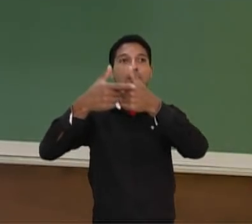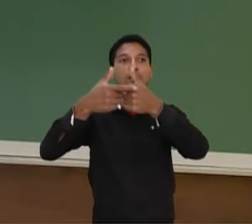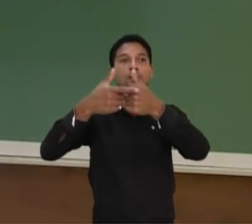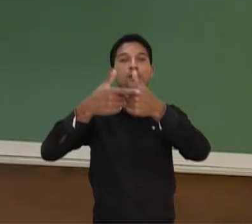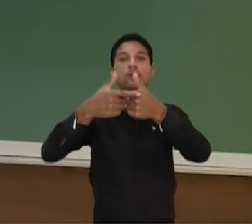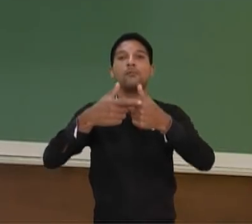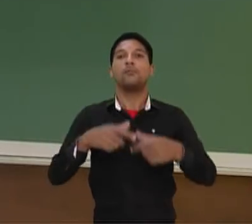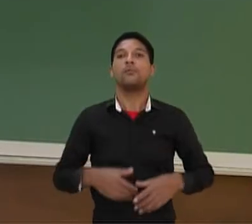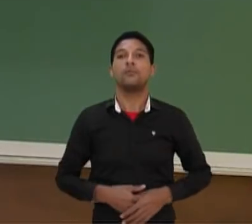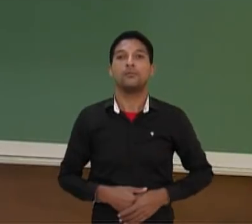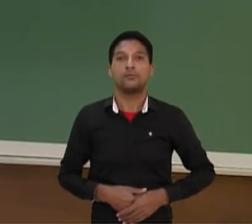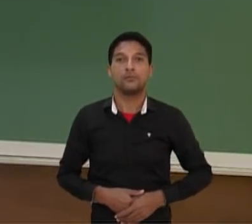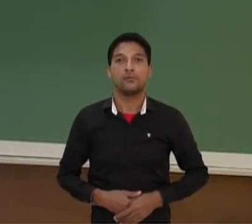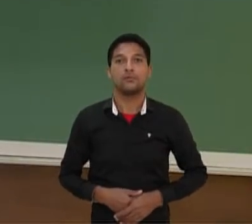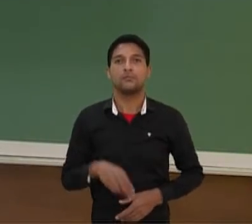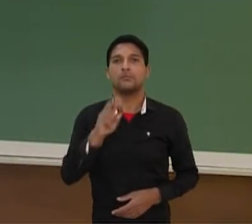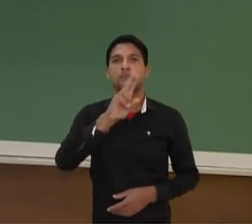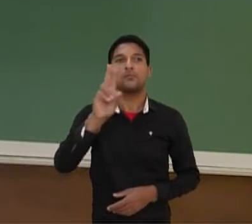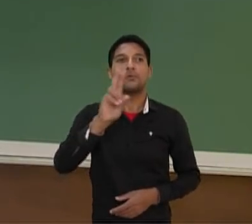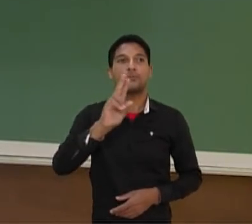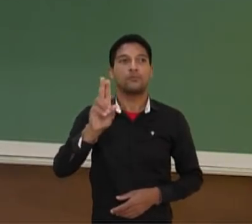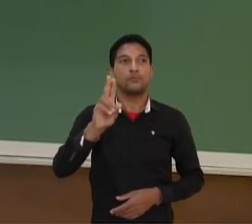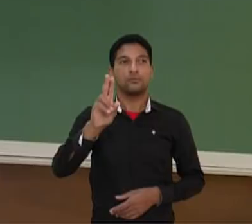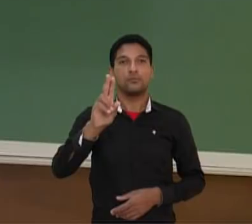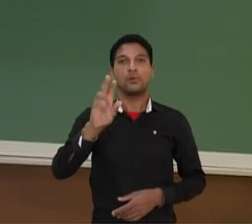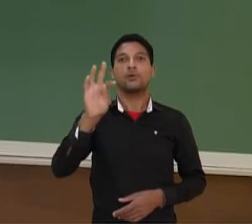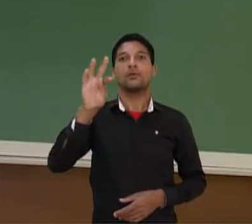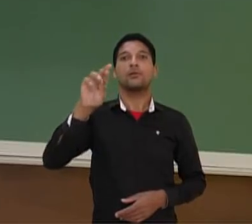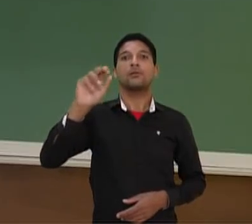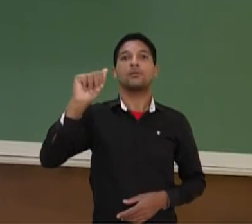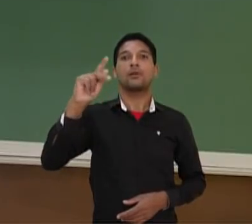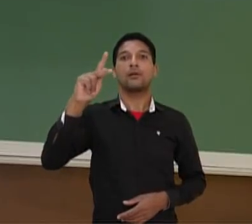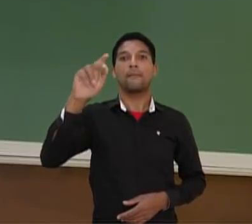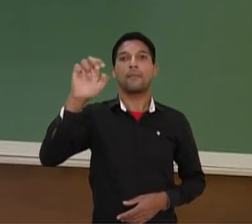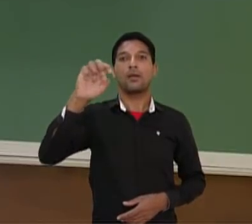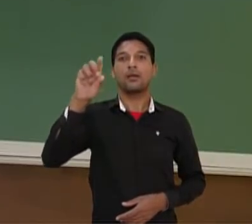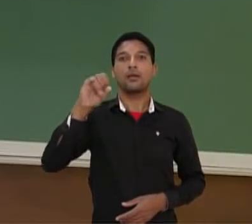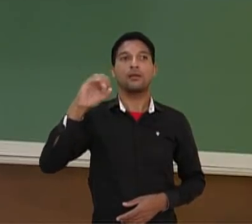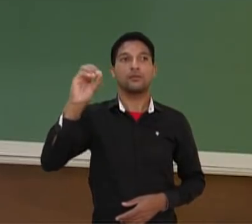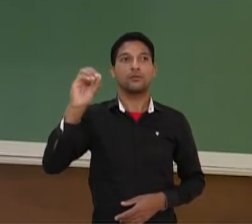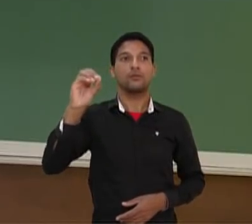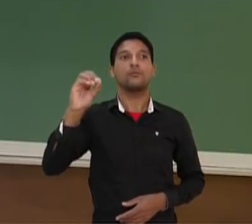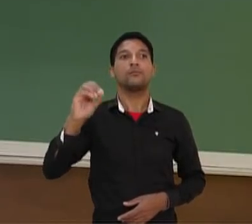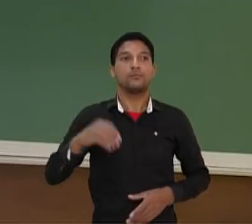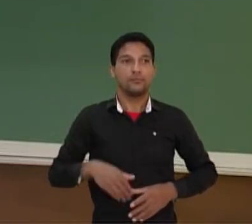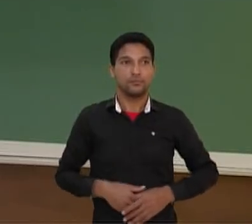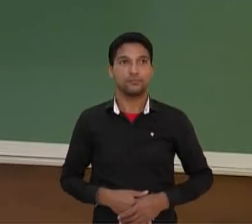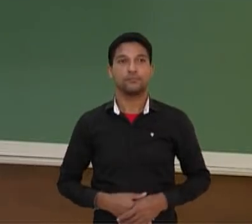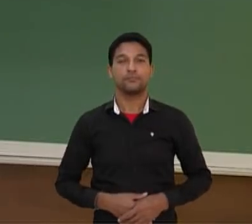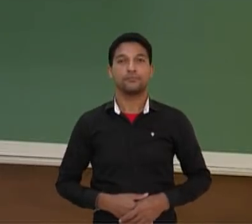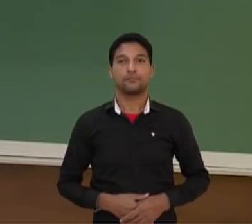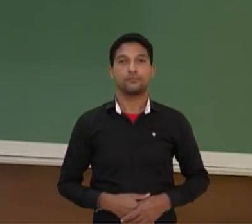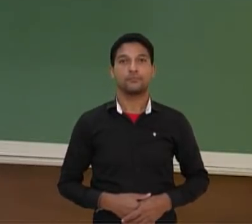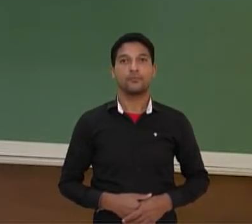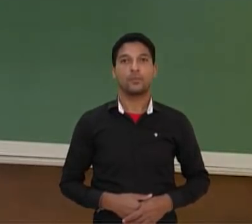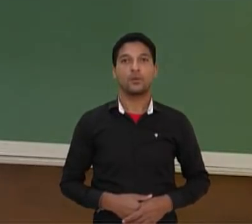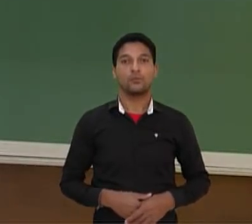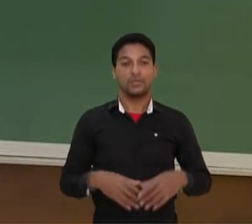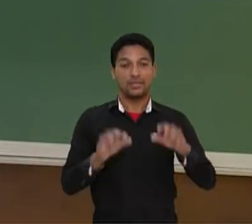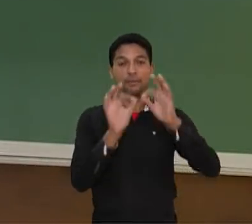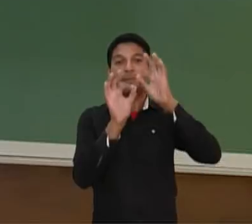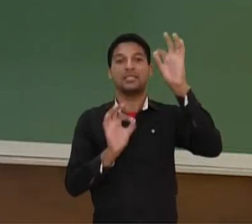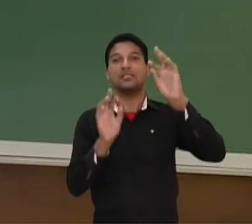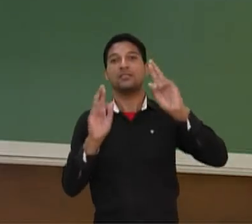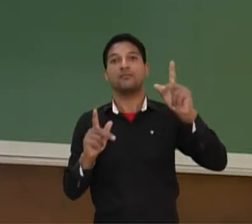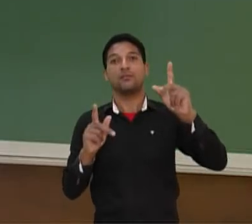Então, do que eu chamo essas figuras? De trapézios. Então, essa primeira categoria é a categoria dos trapézios. E a do lado